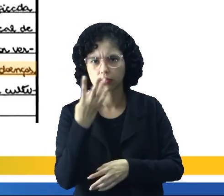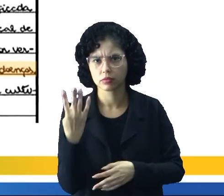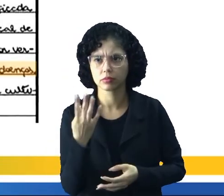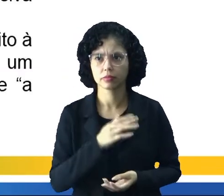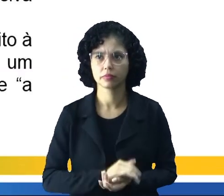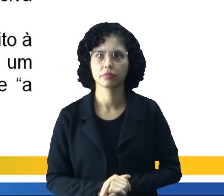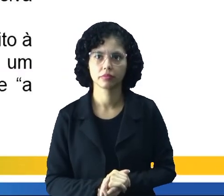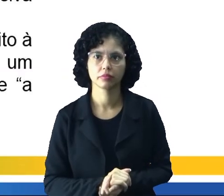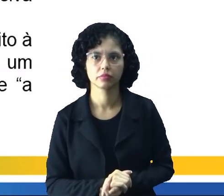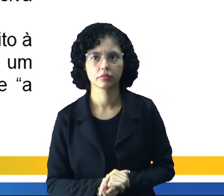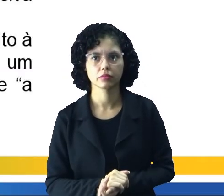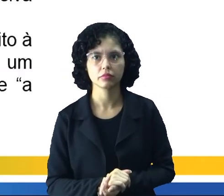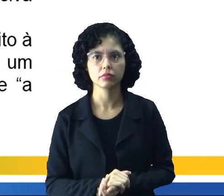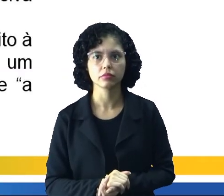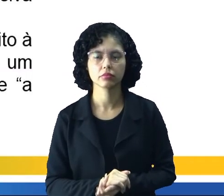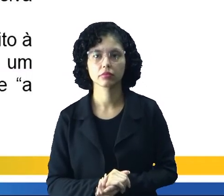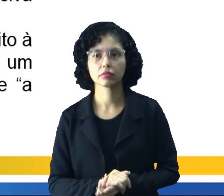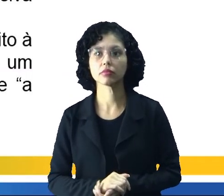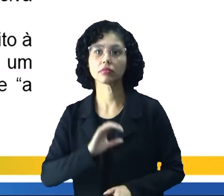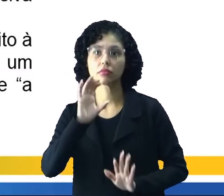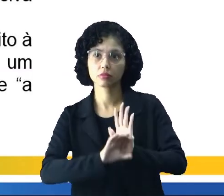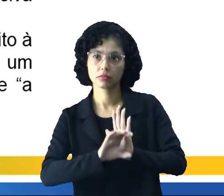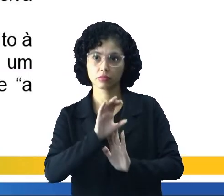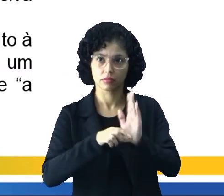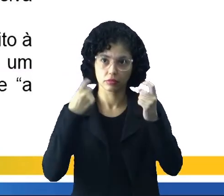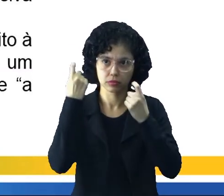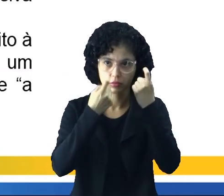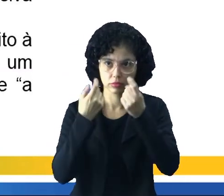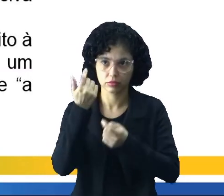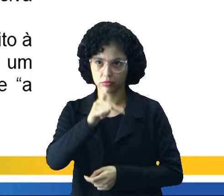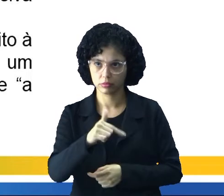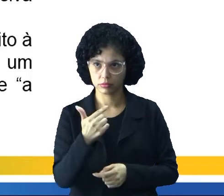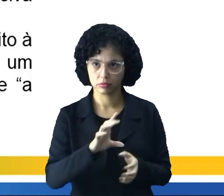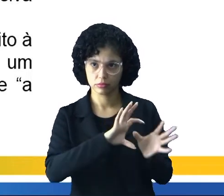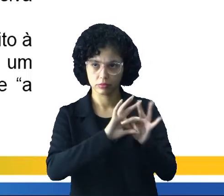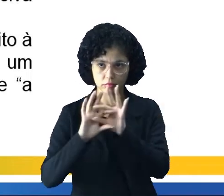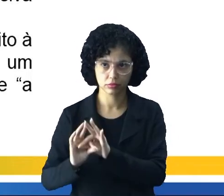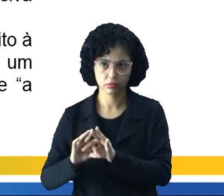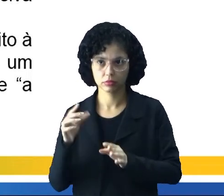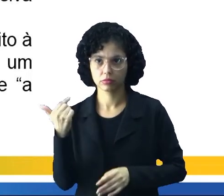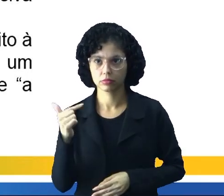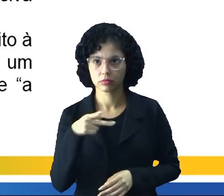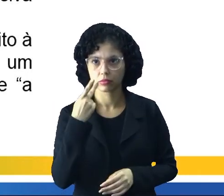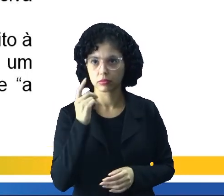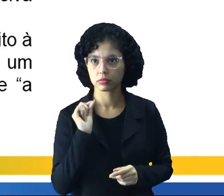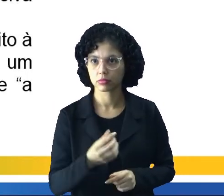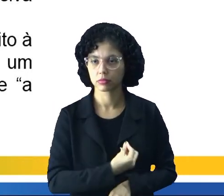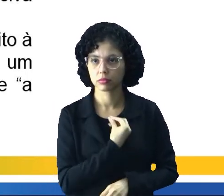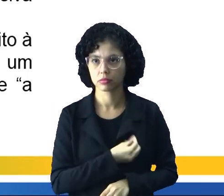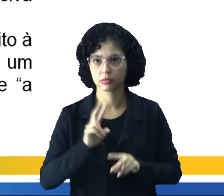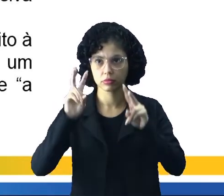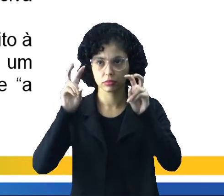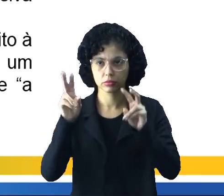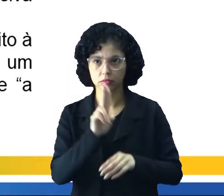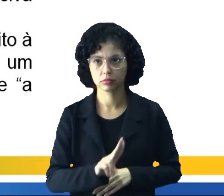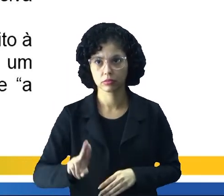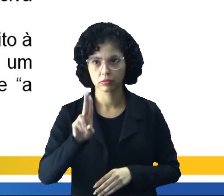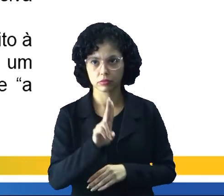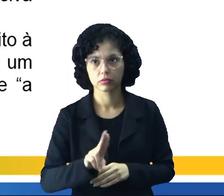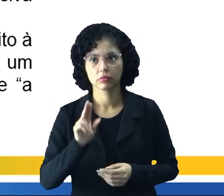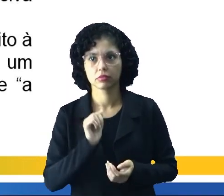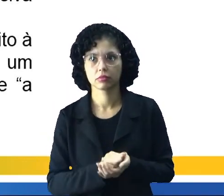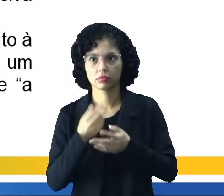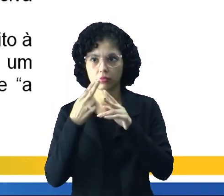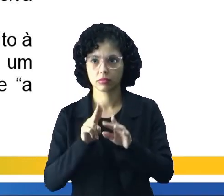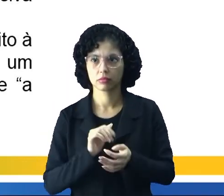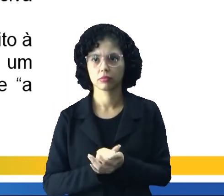quantidade, tá bom? O conceito de expressividade do repertório coesivo não diz respeito à presença de termos